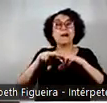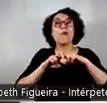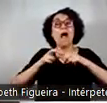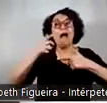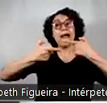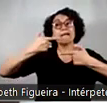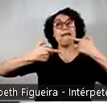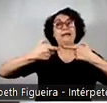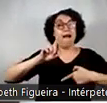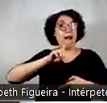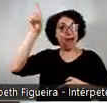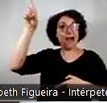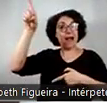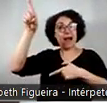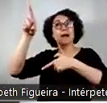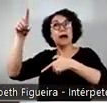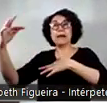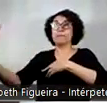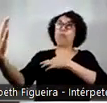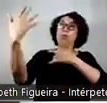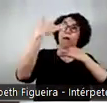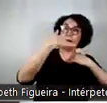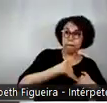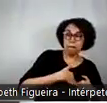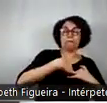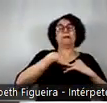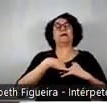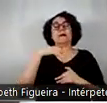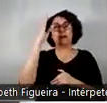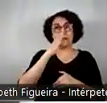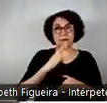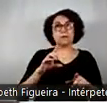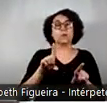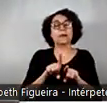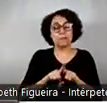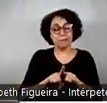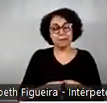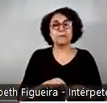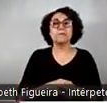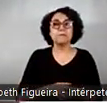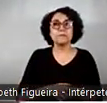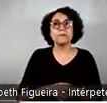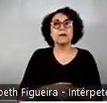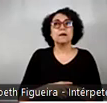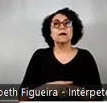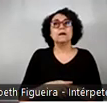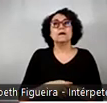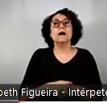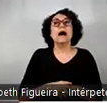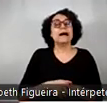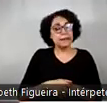país, né, desde 2011. É uma referência, assim, né, para poder pensar essa guerra da Síria, né, e esse processo do fluxo